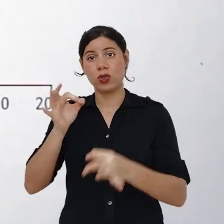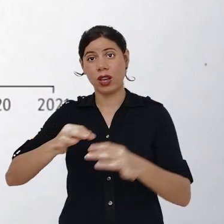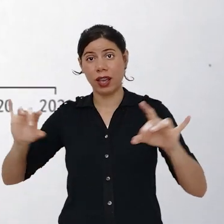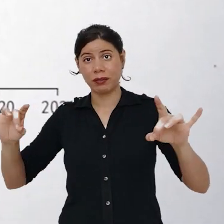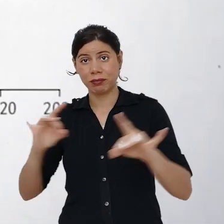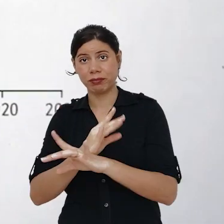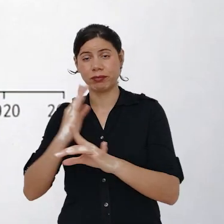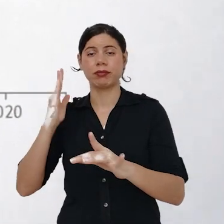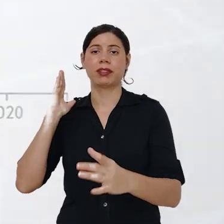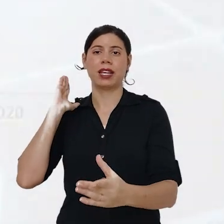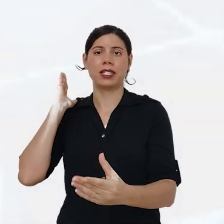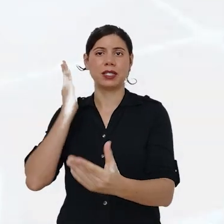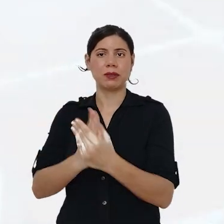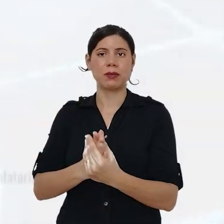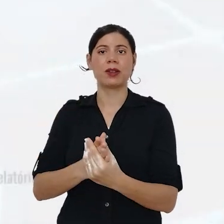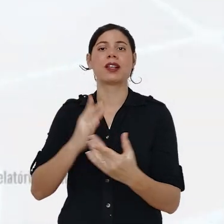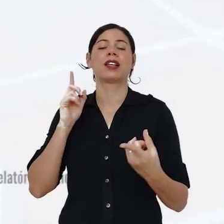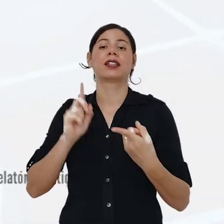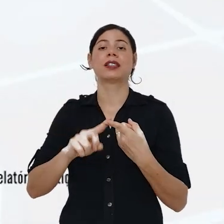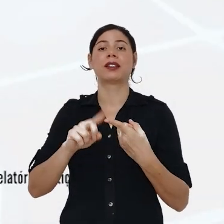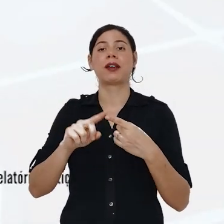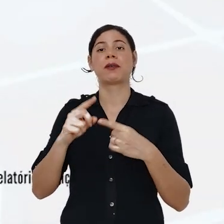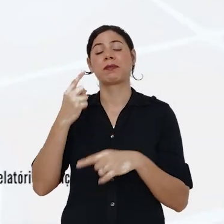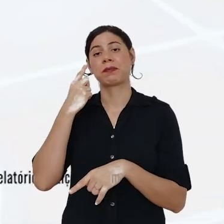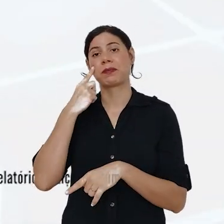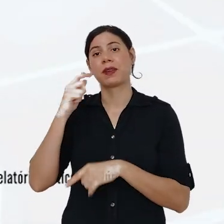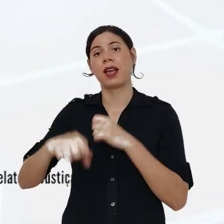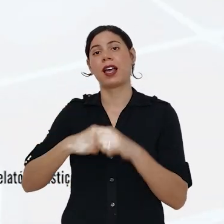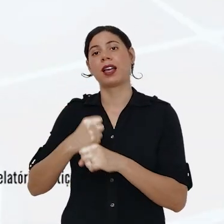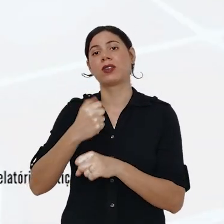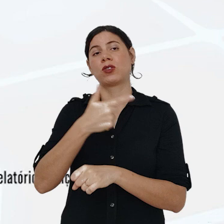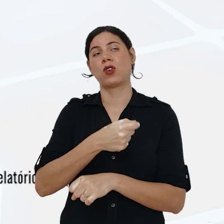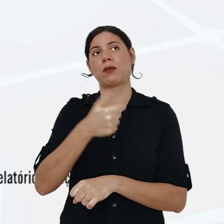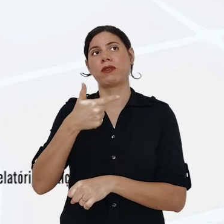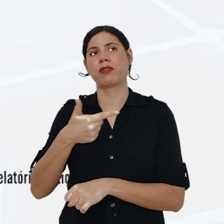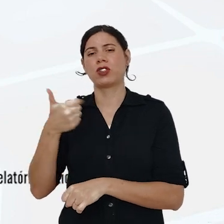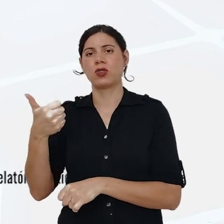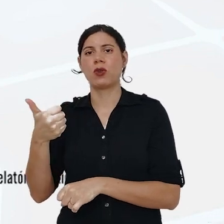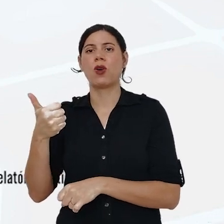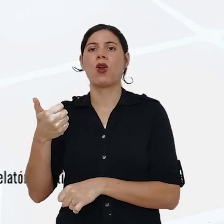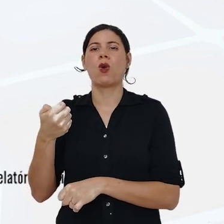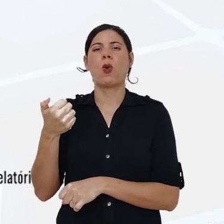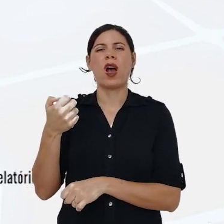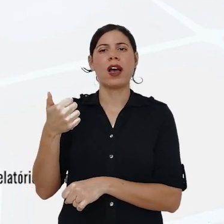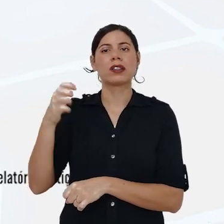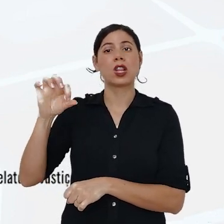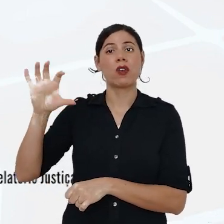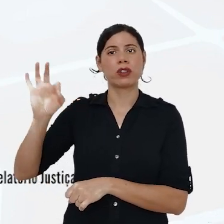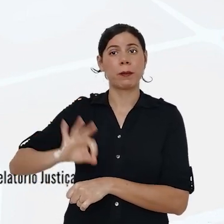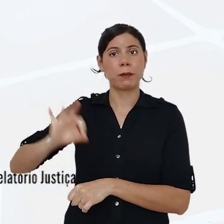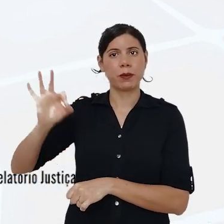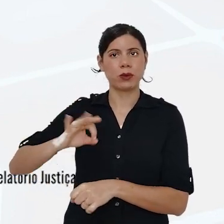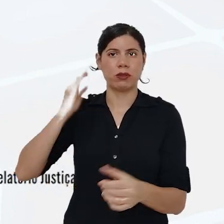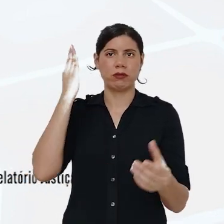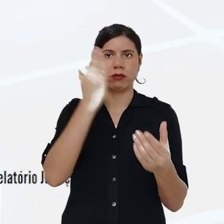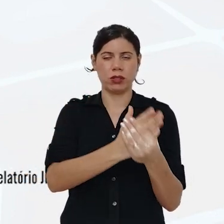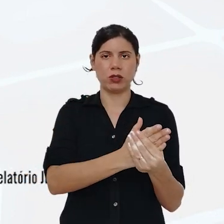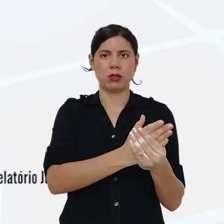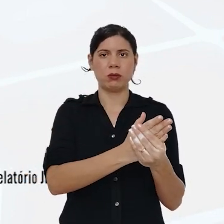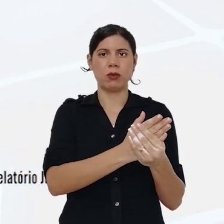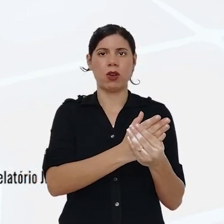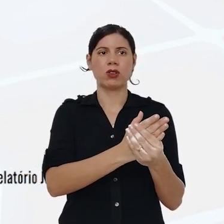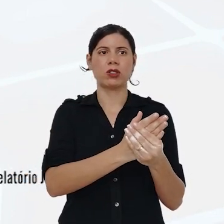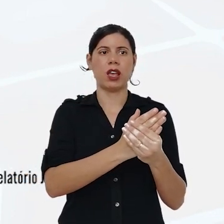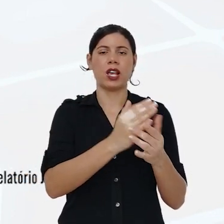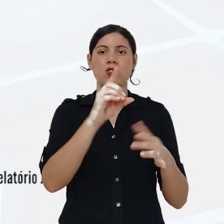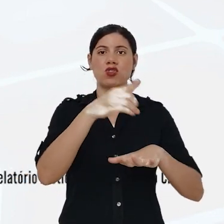no encerramento das ações. Um exemplo disso é que em 2021, quase 90% dos processos eletrônicos